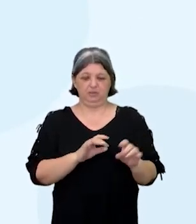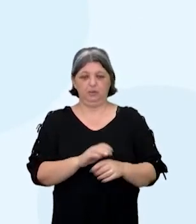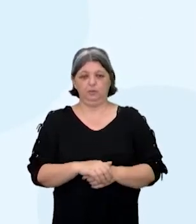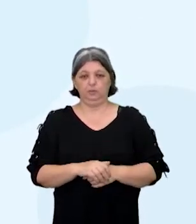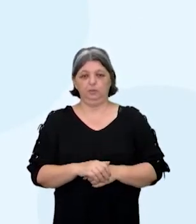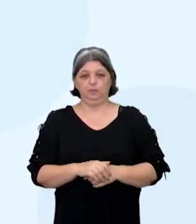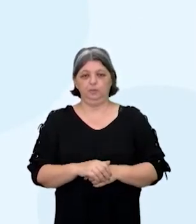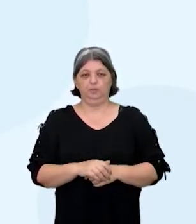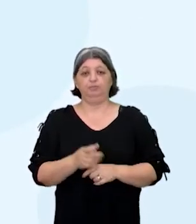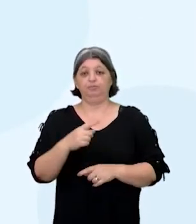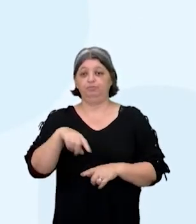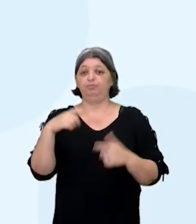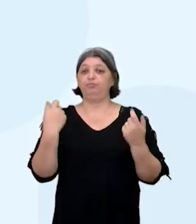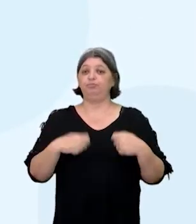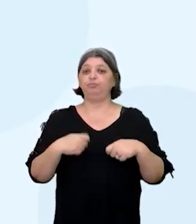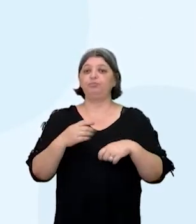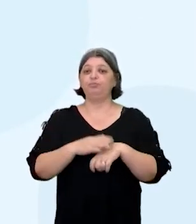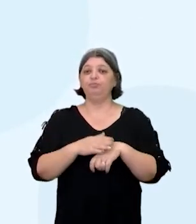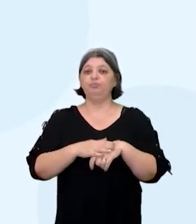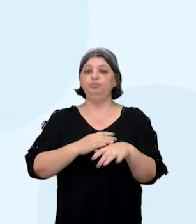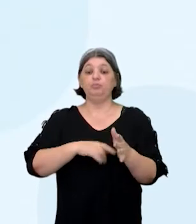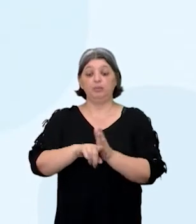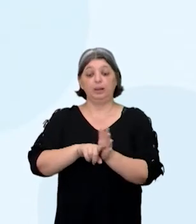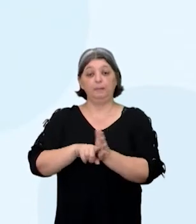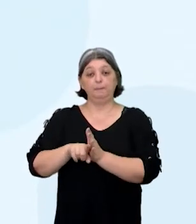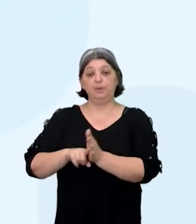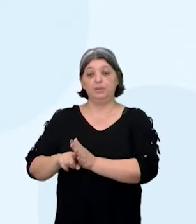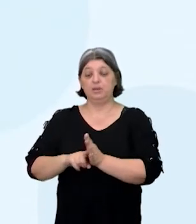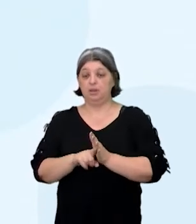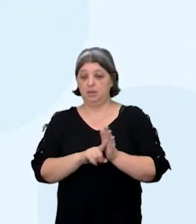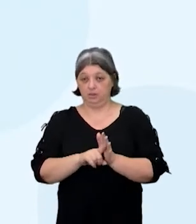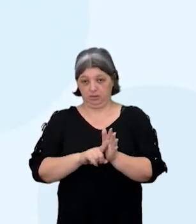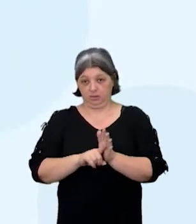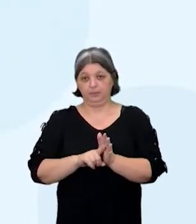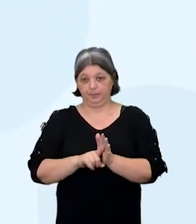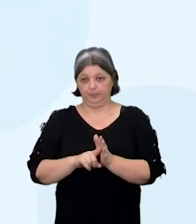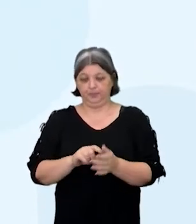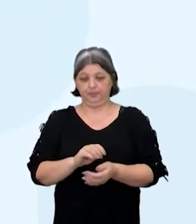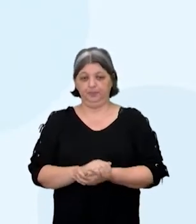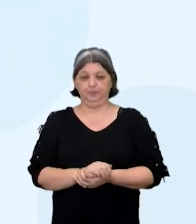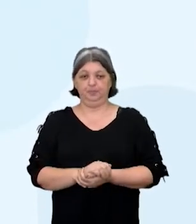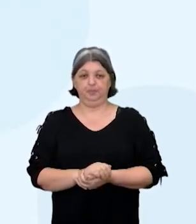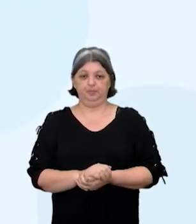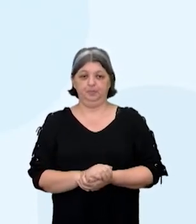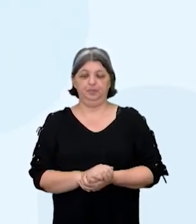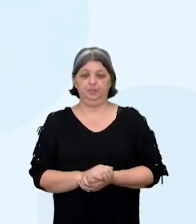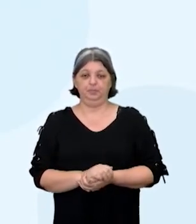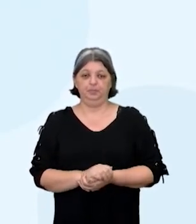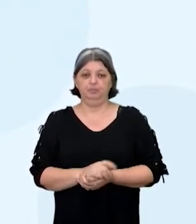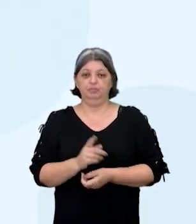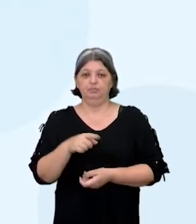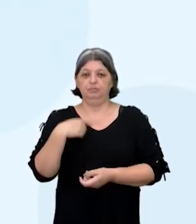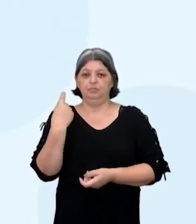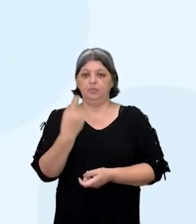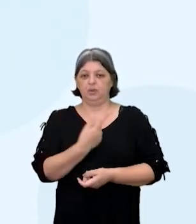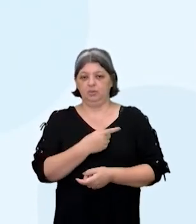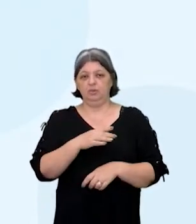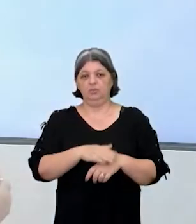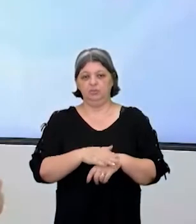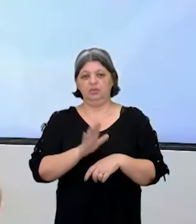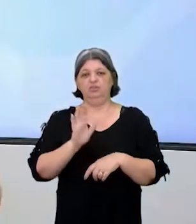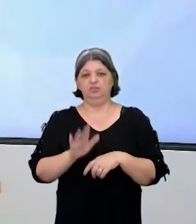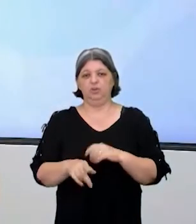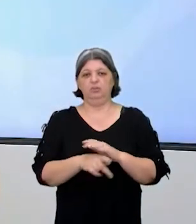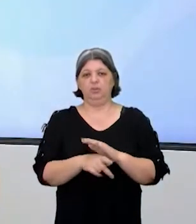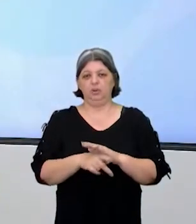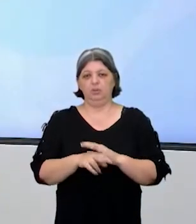e vocês devem fazer uma pesquisa bem bacana aí acerca deles. Assim como nós fizemos acerca dos elementos